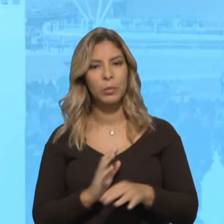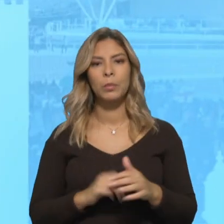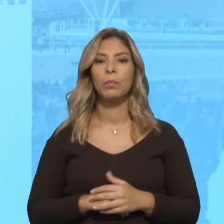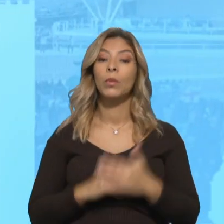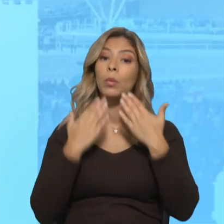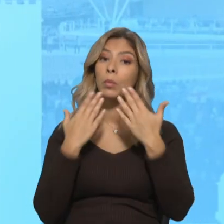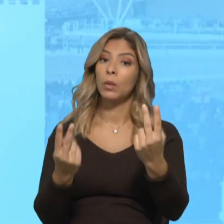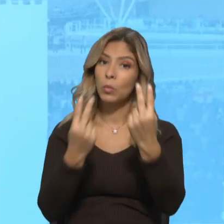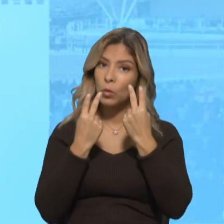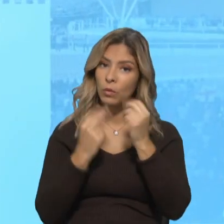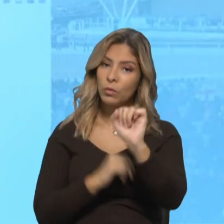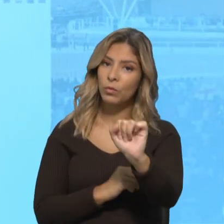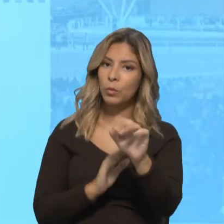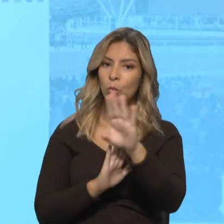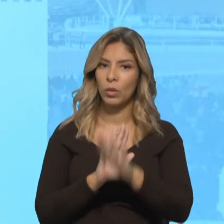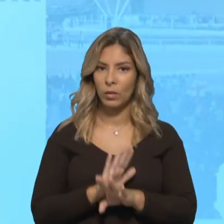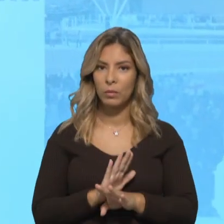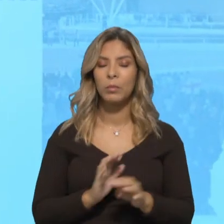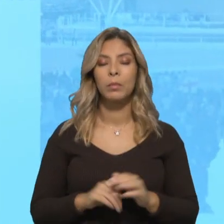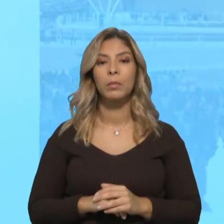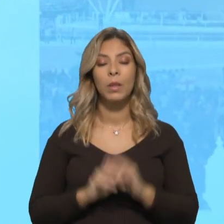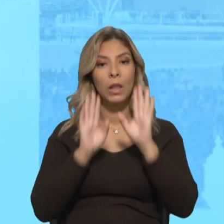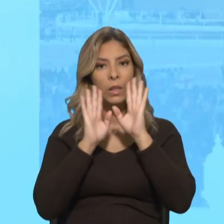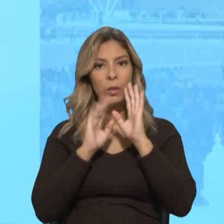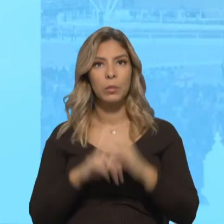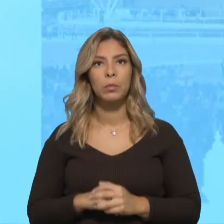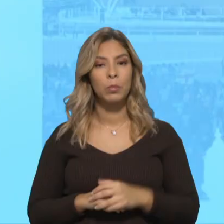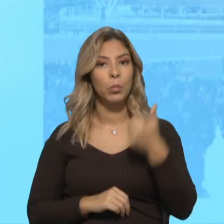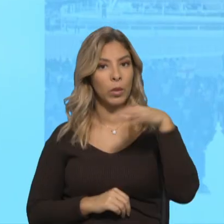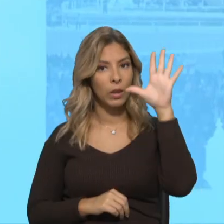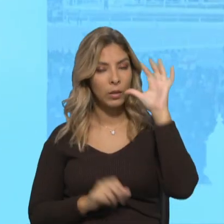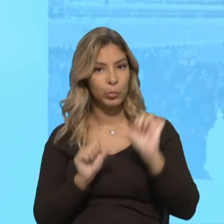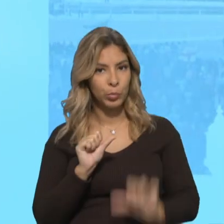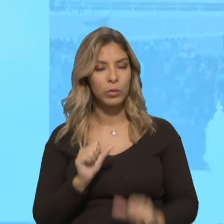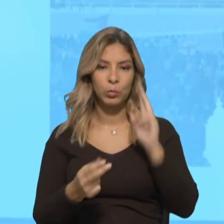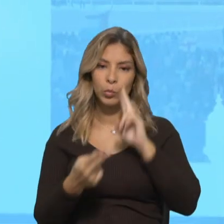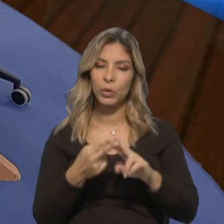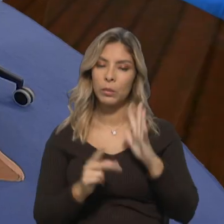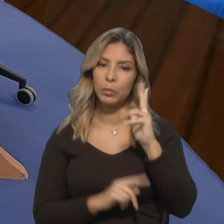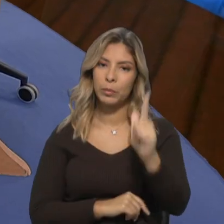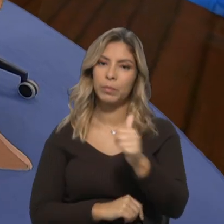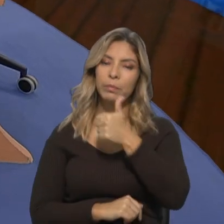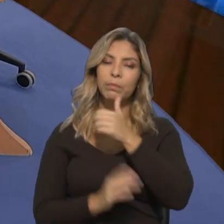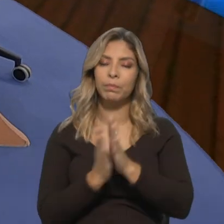também a sua presença e atenção. Tenha uma ótima tarde e até amanhã, se Deus quiser.